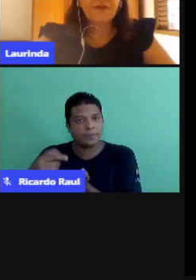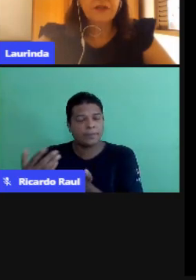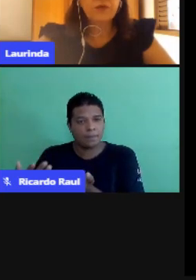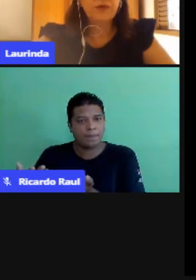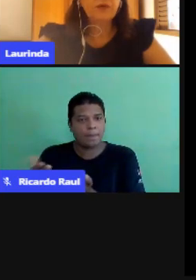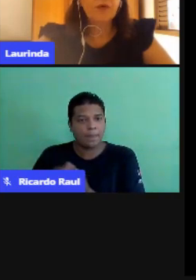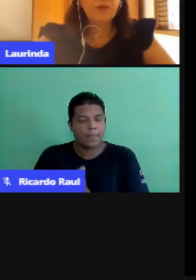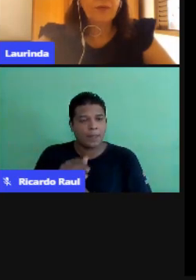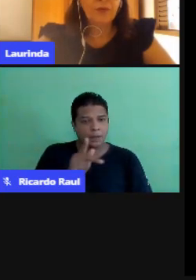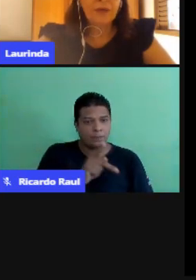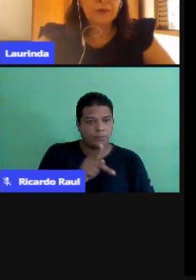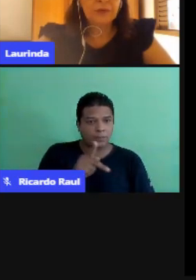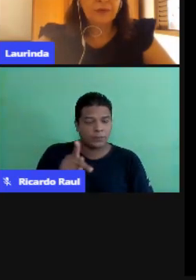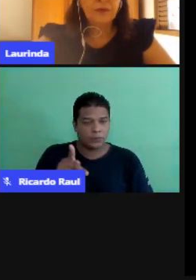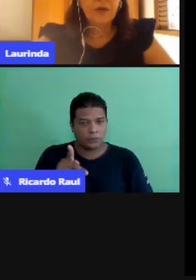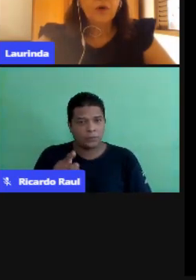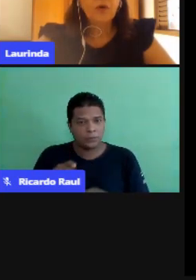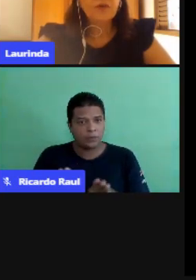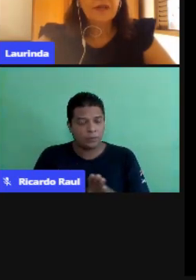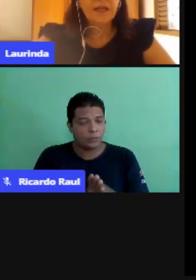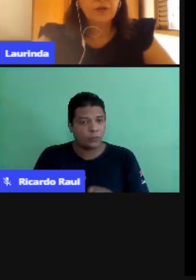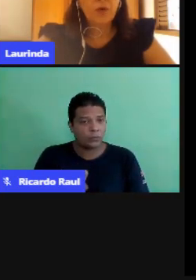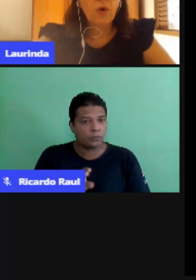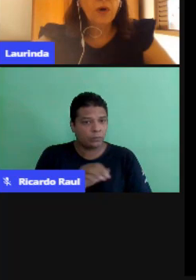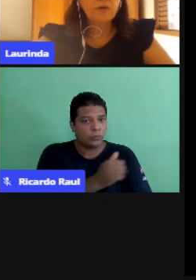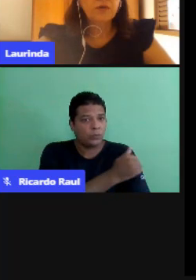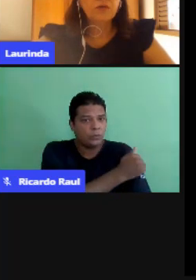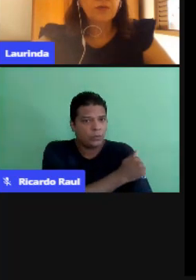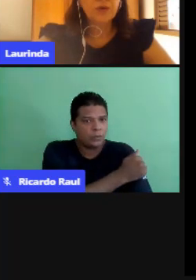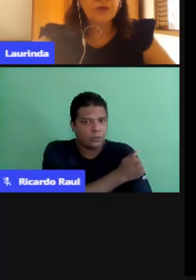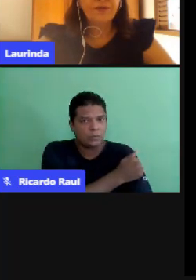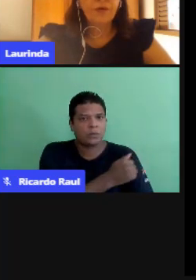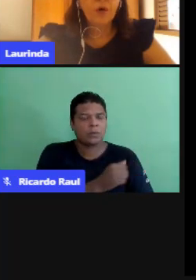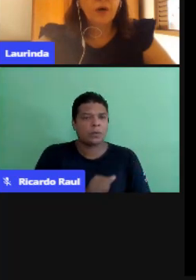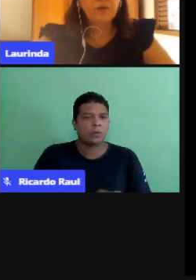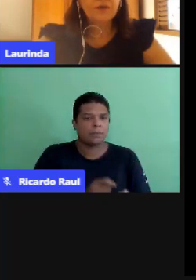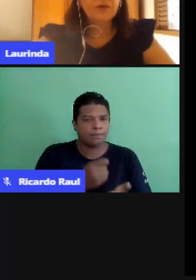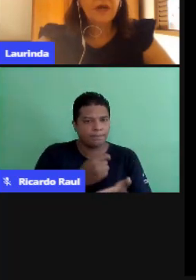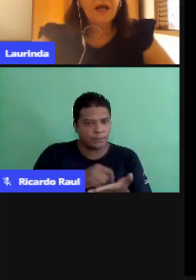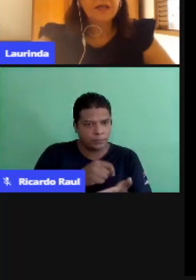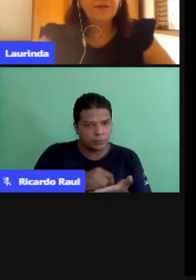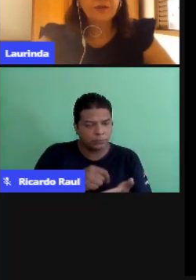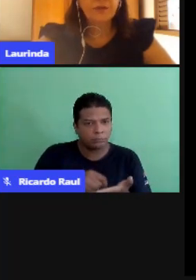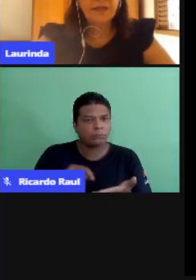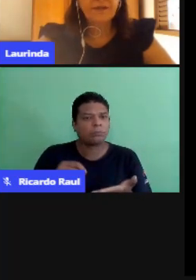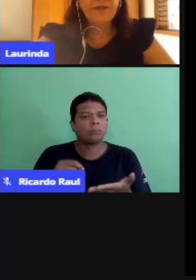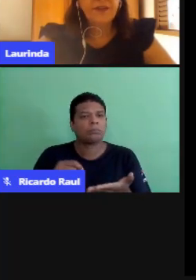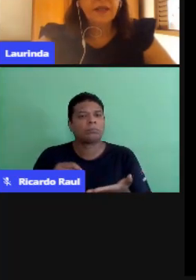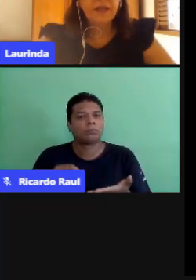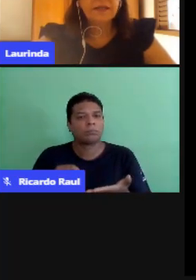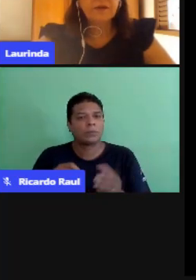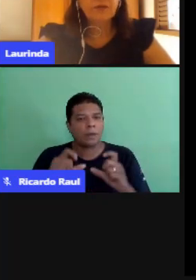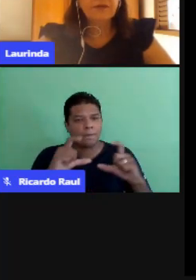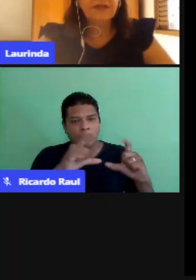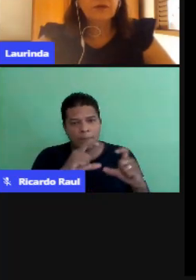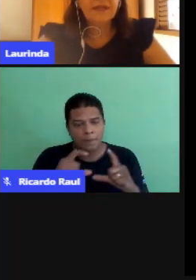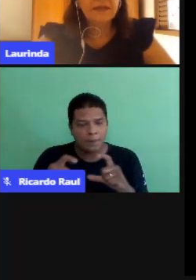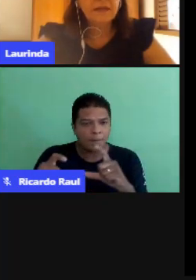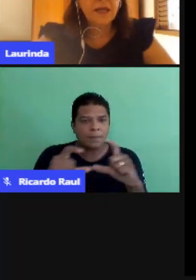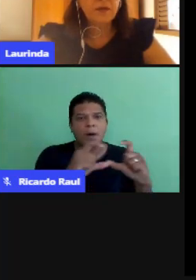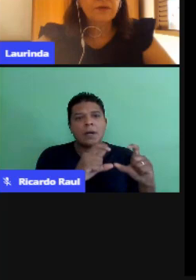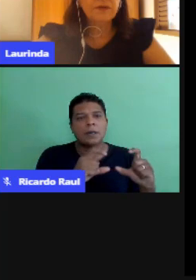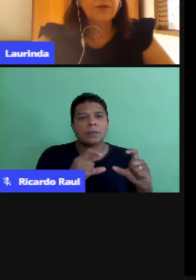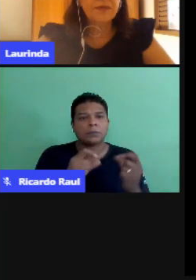tanto pelos professores como pelo aluno, como os relatórios, os portfólios, as fotografias,